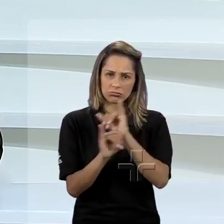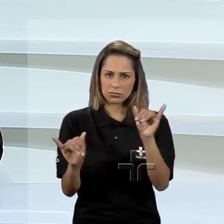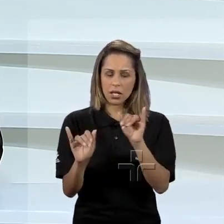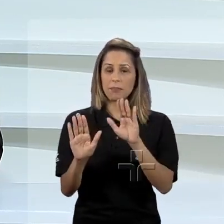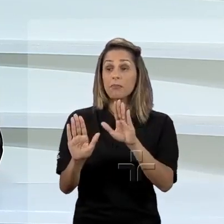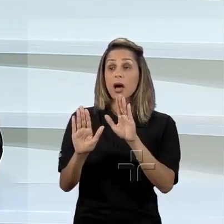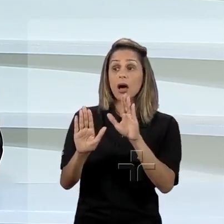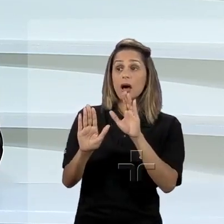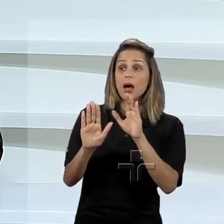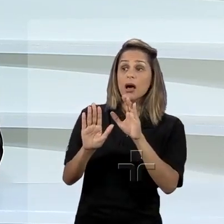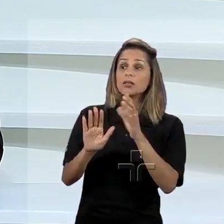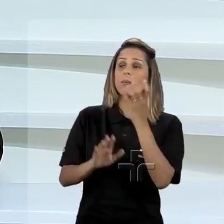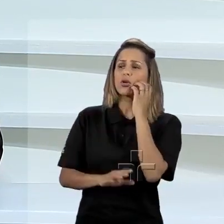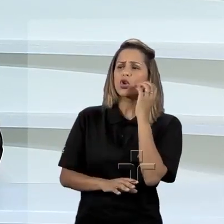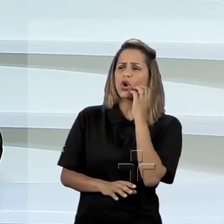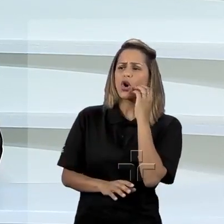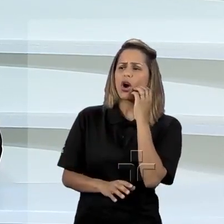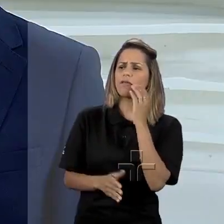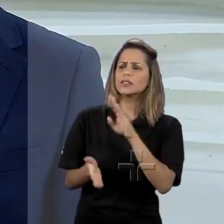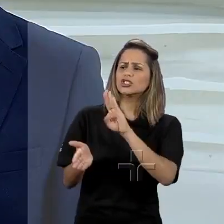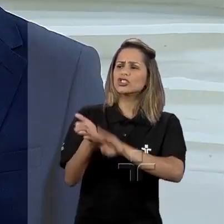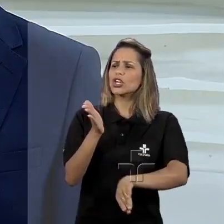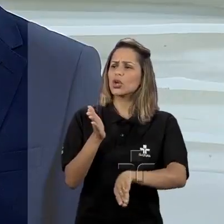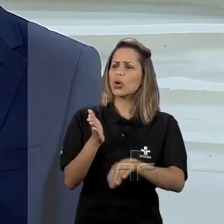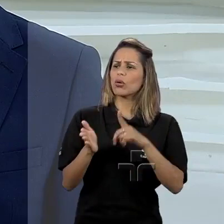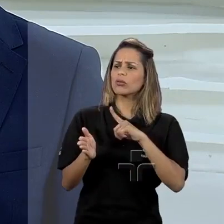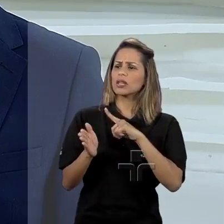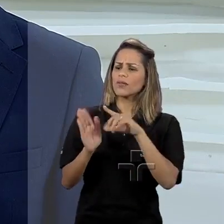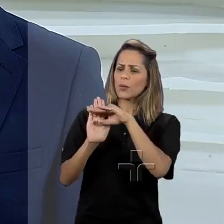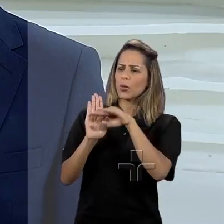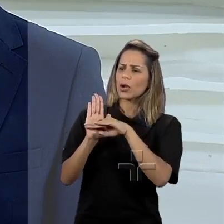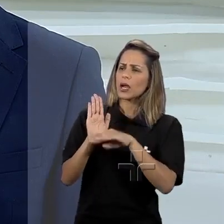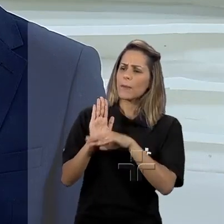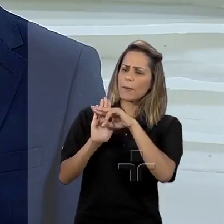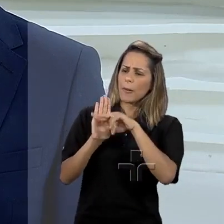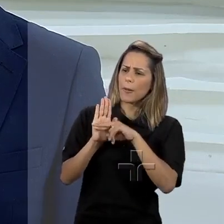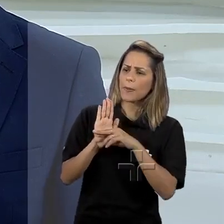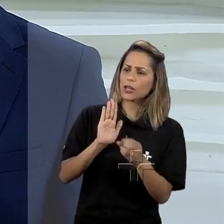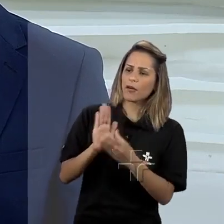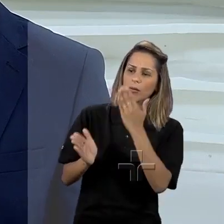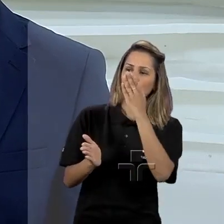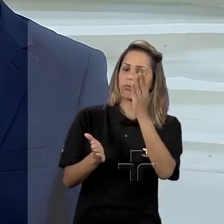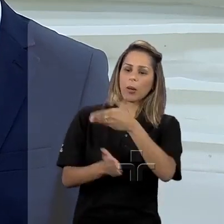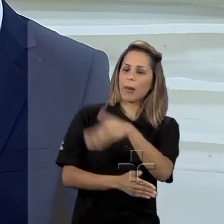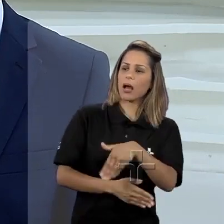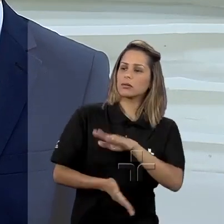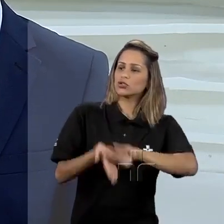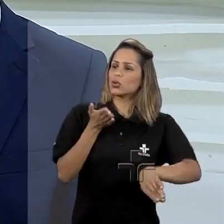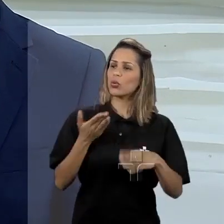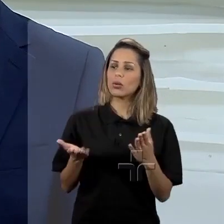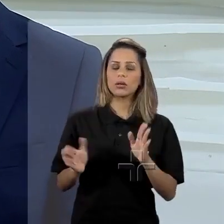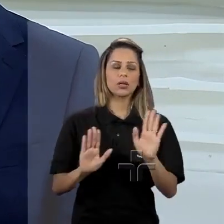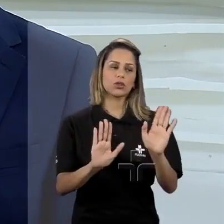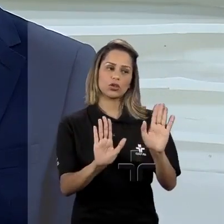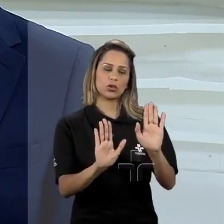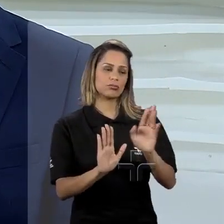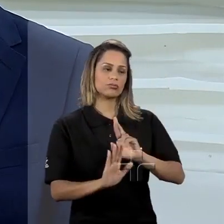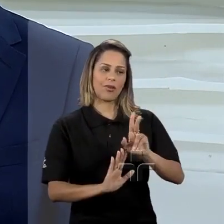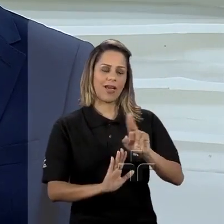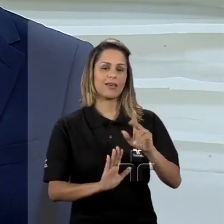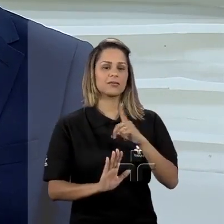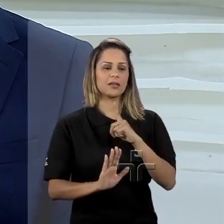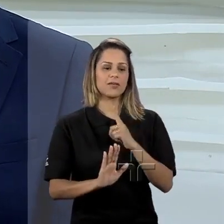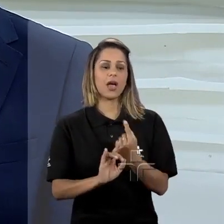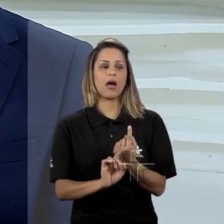desfez essa medida que o senhor tomou. Não, ele não desfez. Não foi a situação anterior que